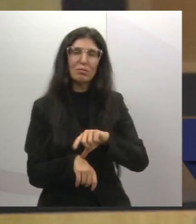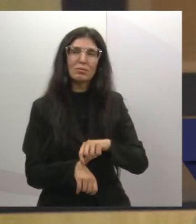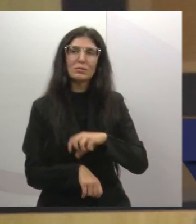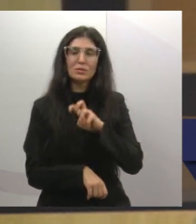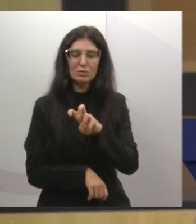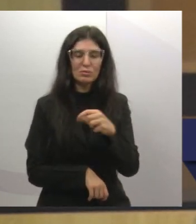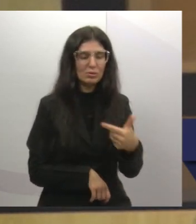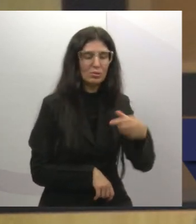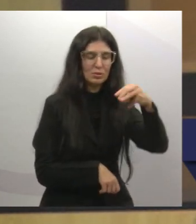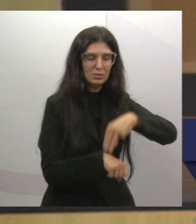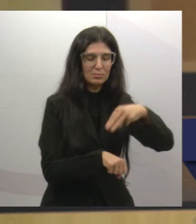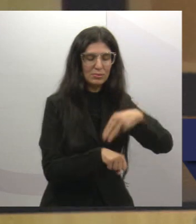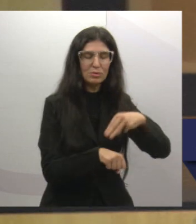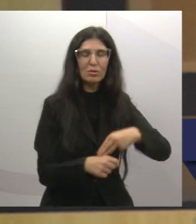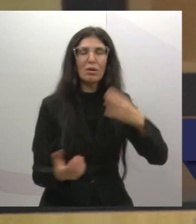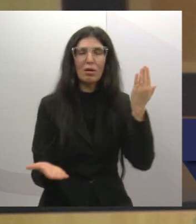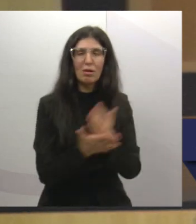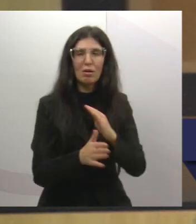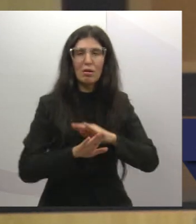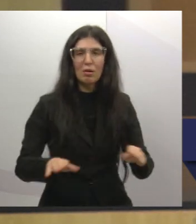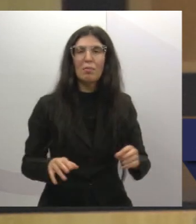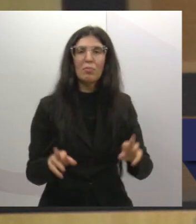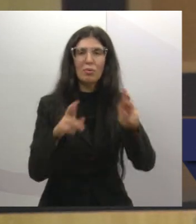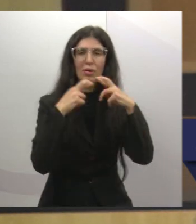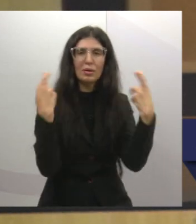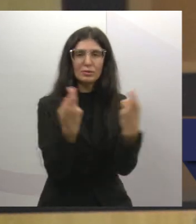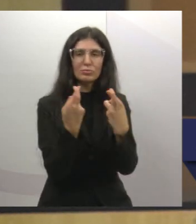16h52. Declaro encerrada a presença e audiência